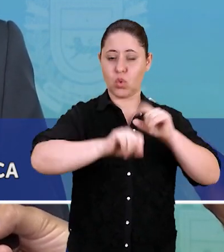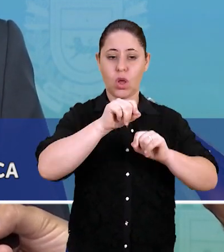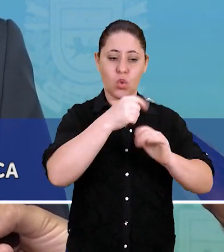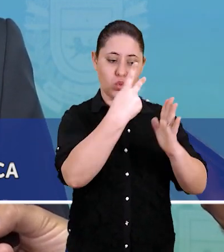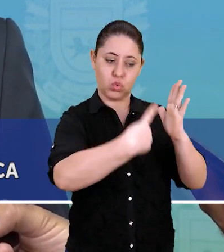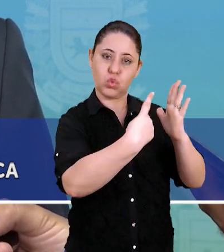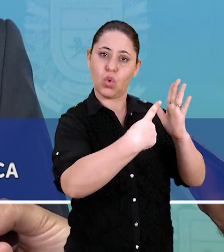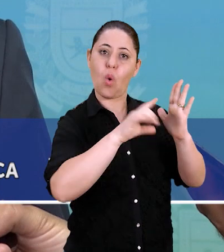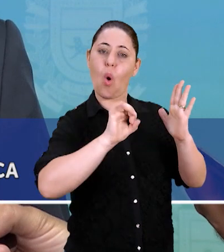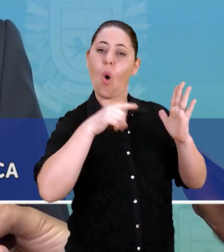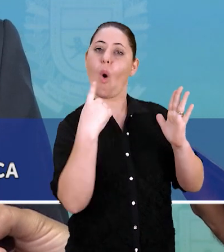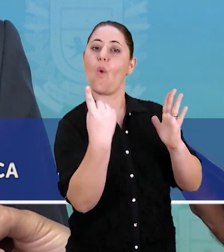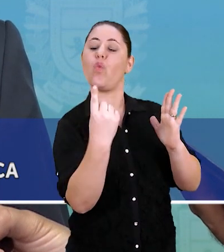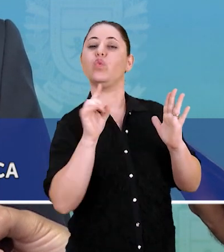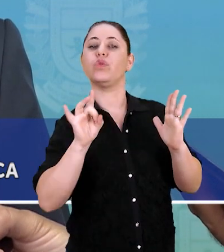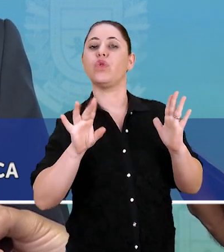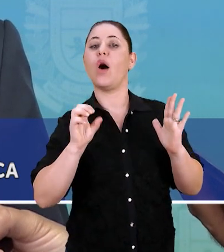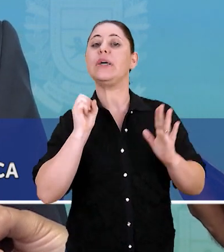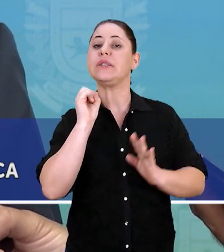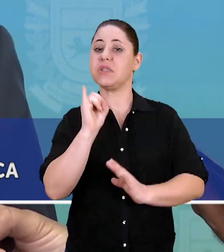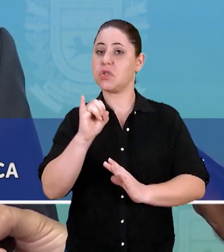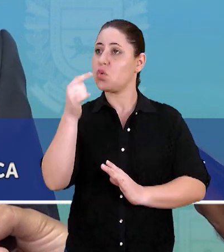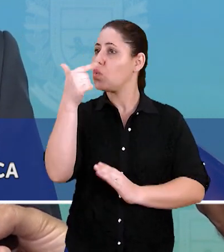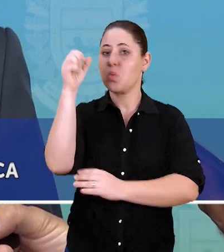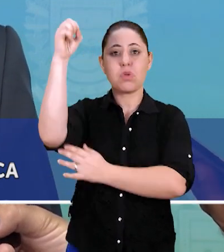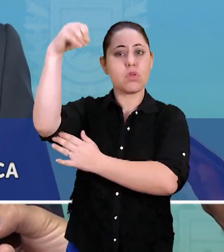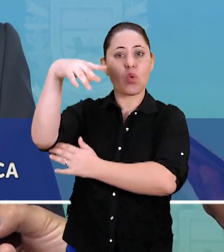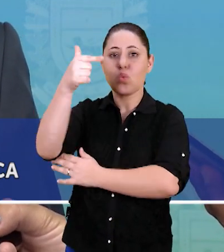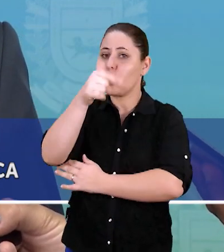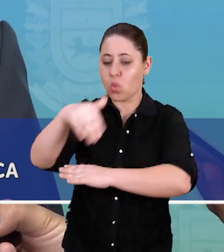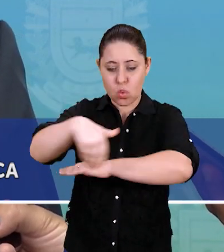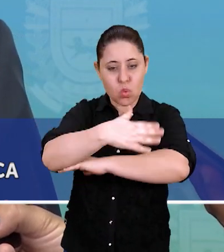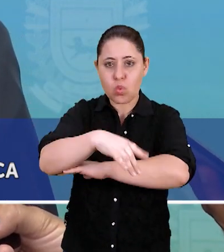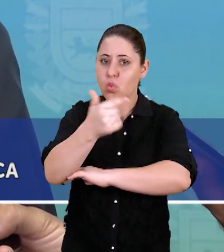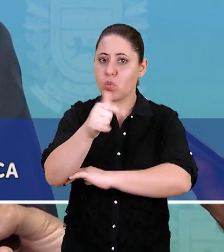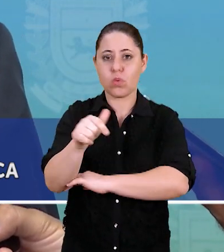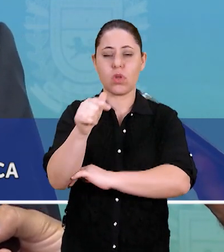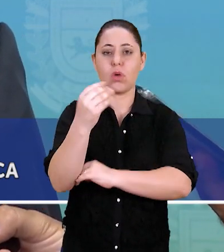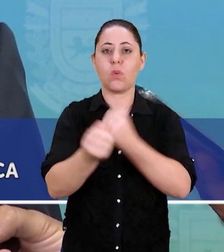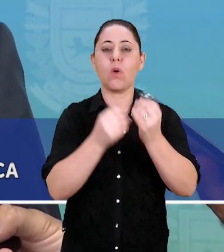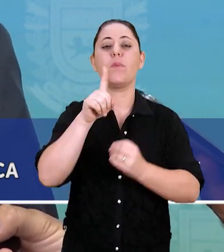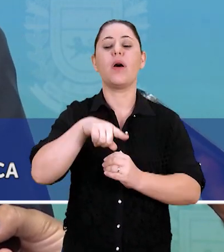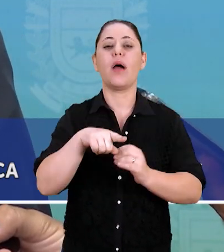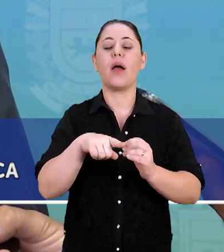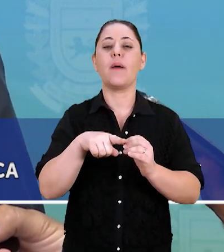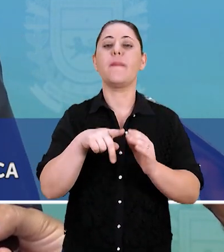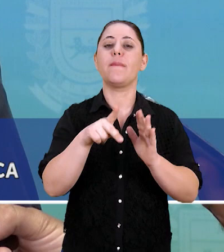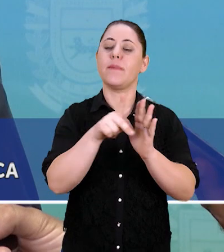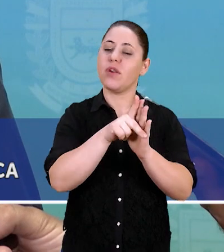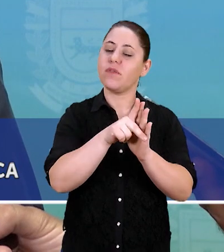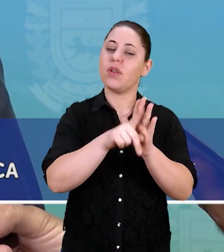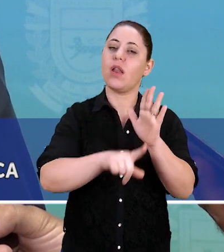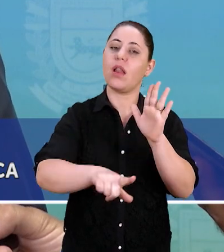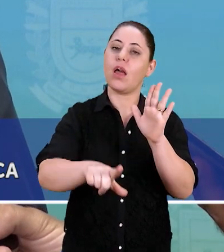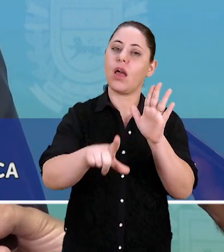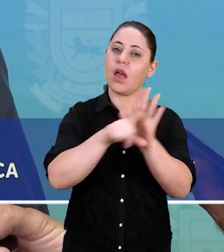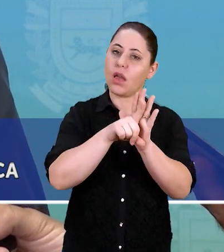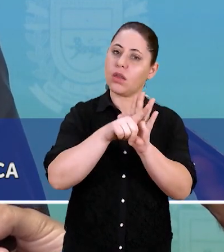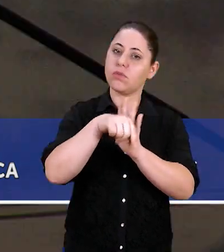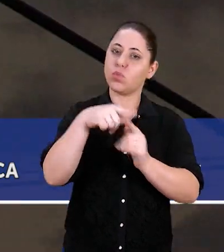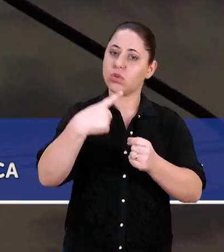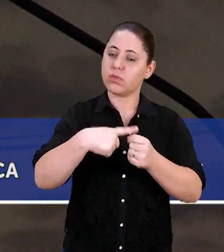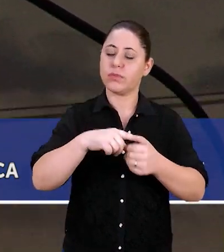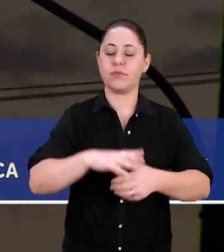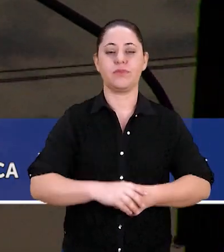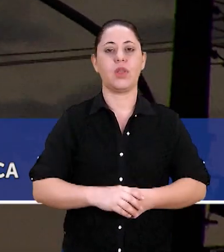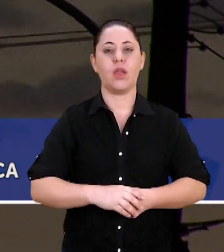pessoa optará por pagar os dois ou apenas um, caso ela não tenha o benefício da iluminação pública, como é já previsto em lei